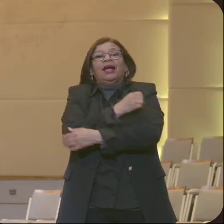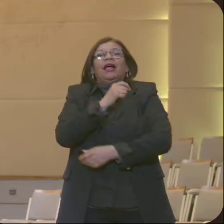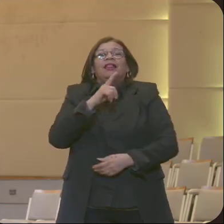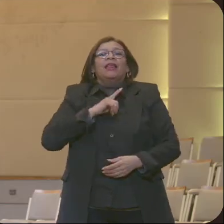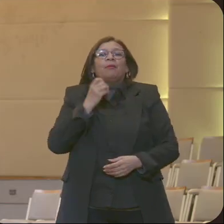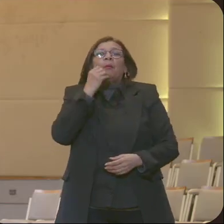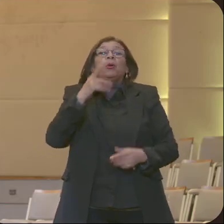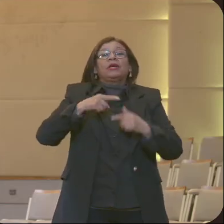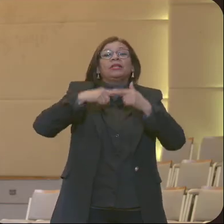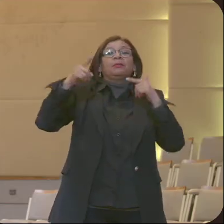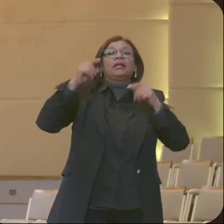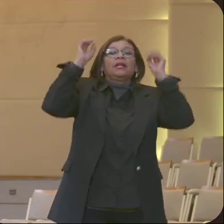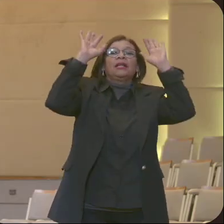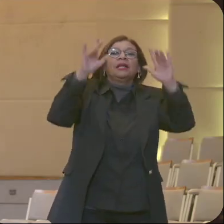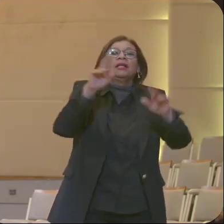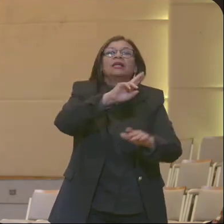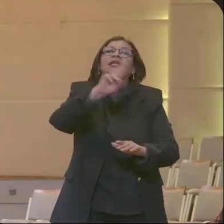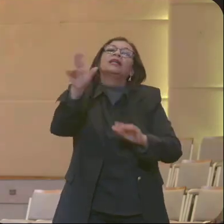nome de Jesus.